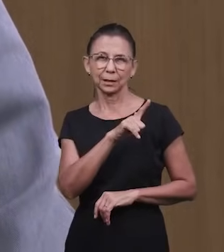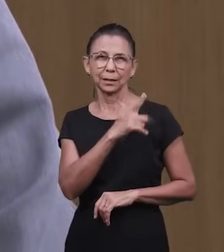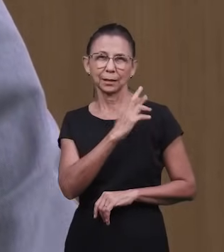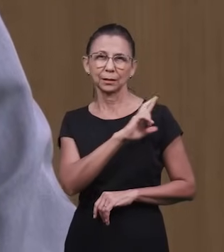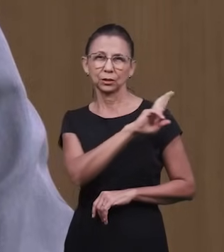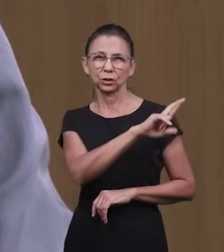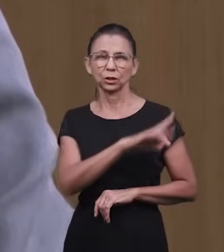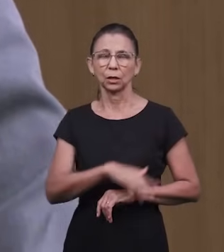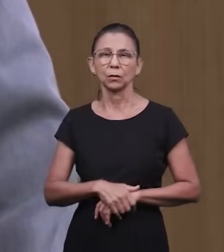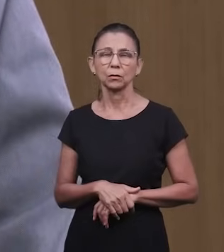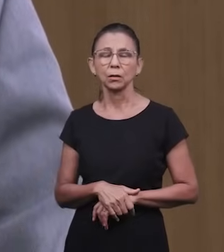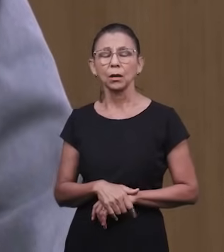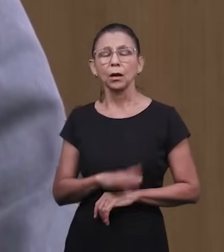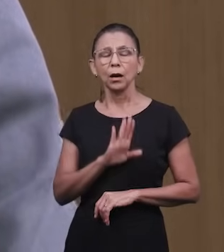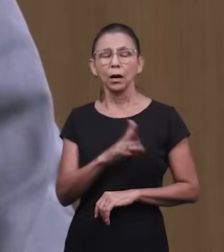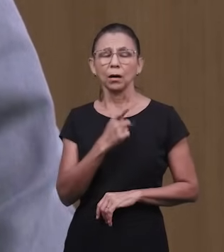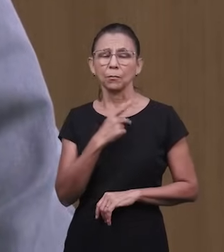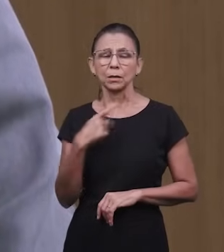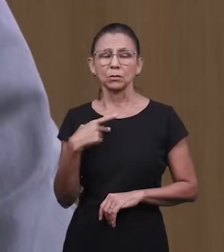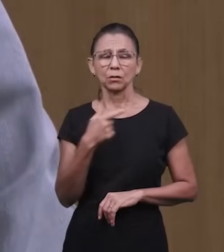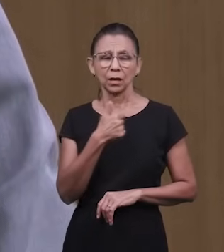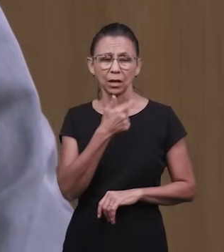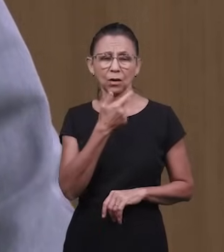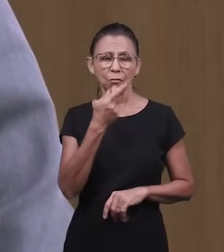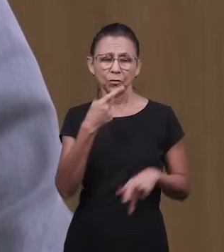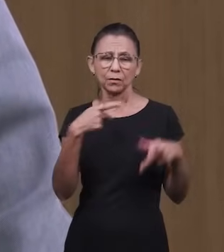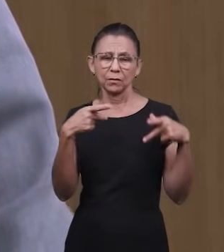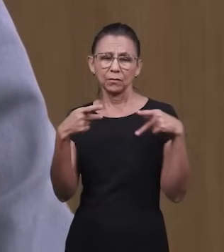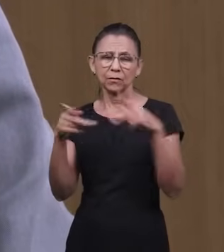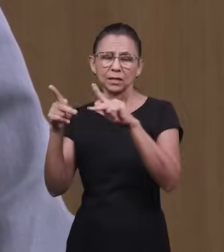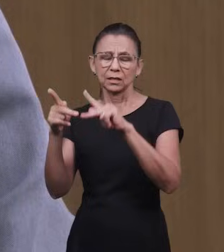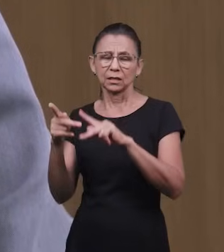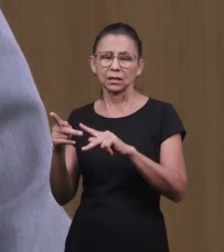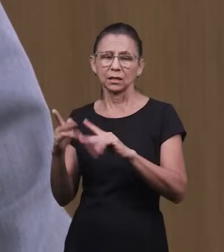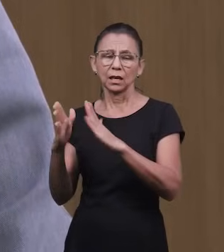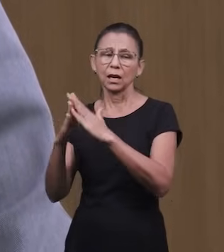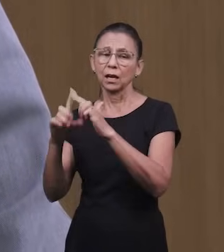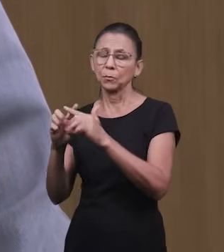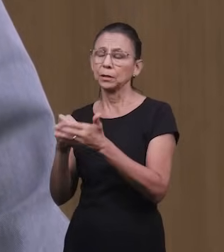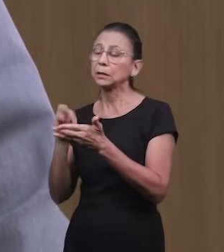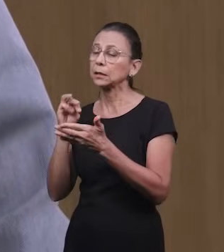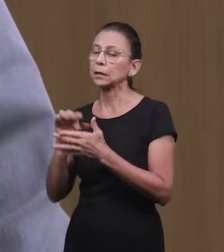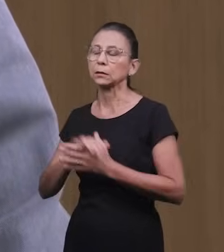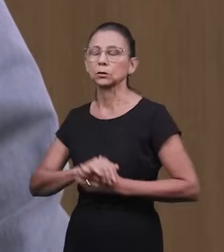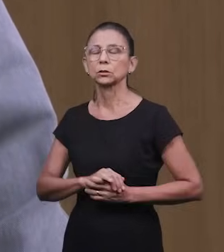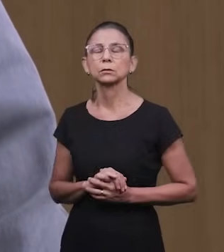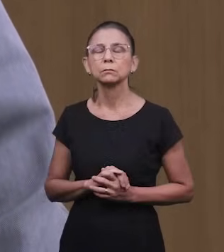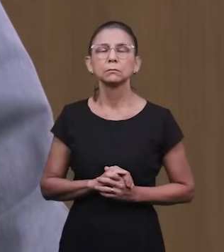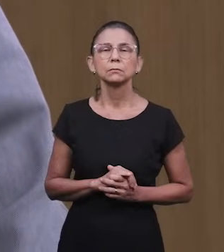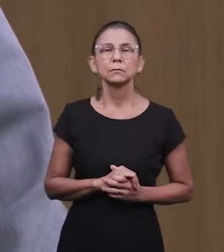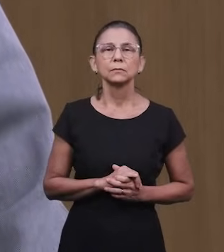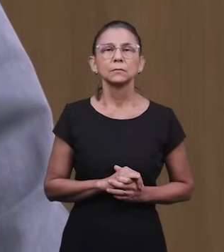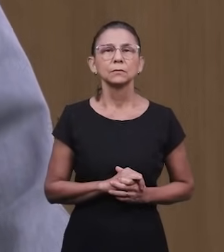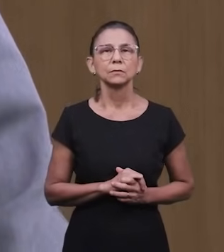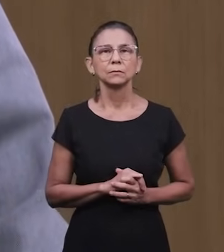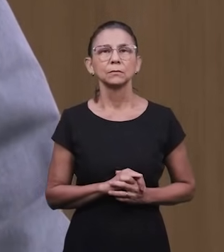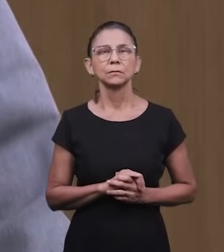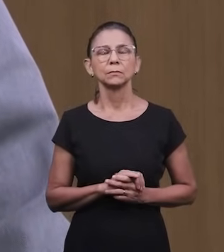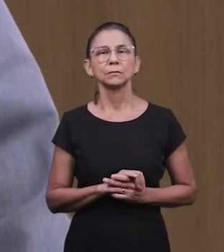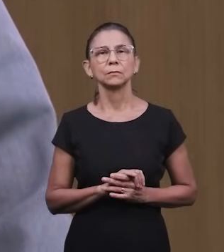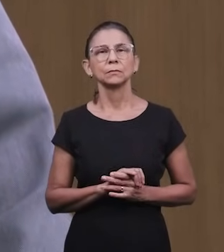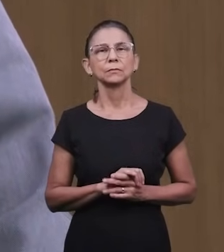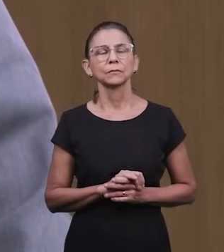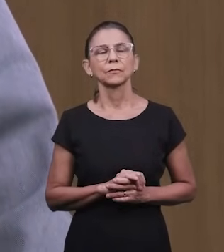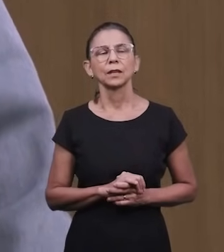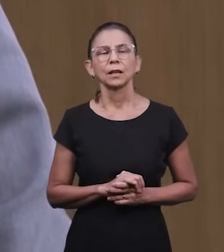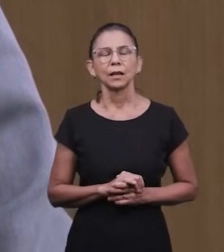andou? Eu fui fazer uma visita aí numa igreja aí e tal, e escutei a palavra lá.